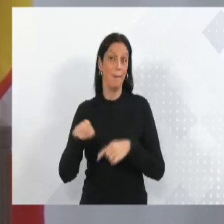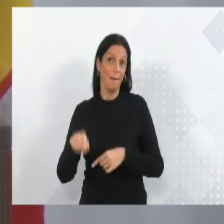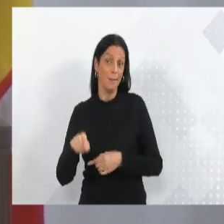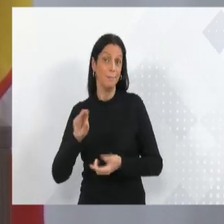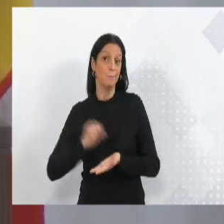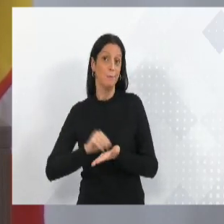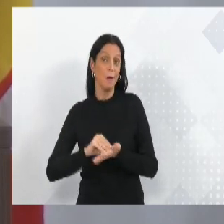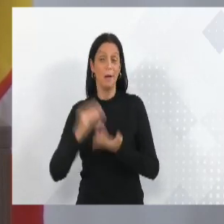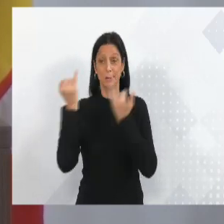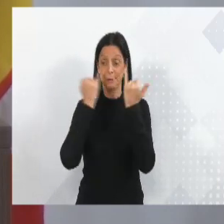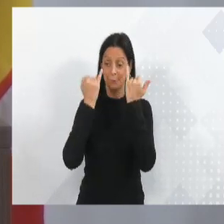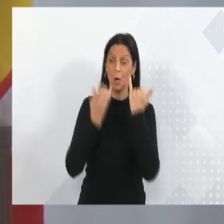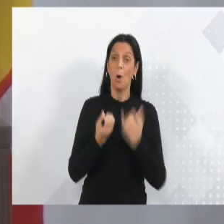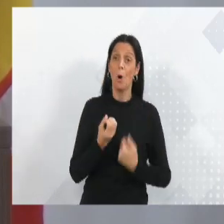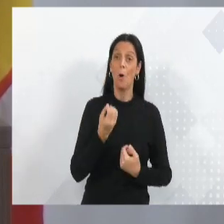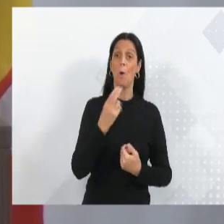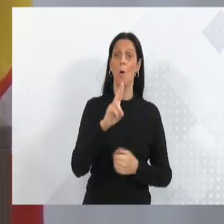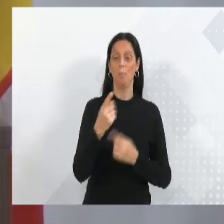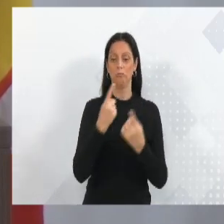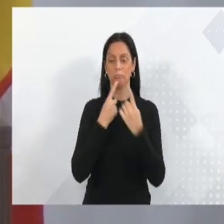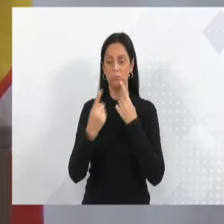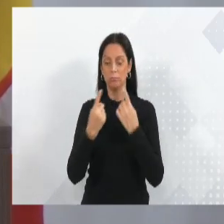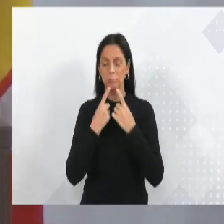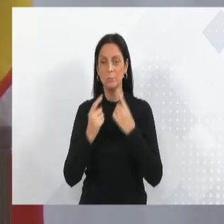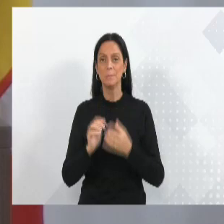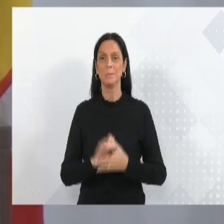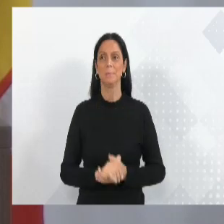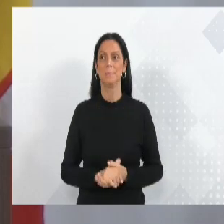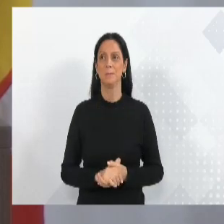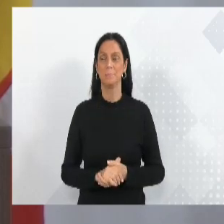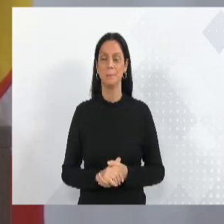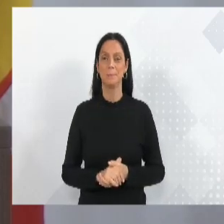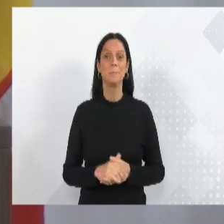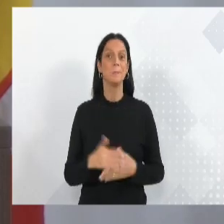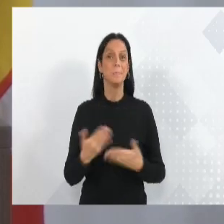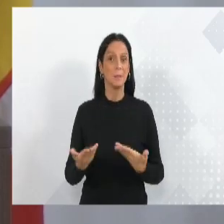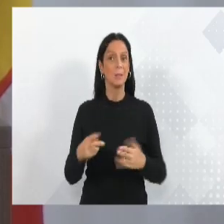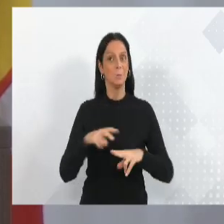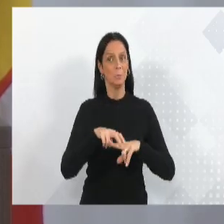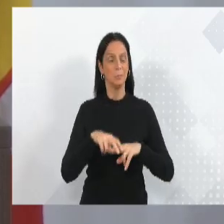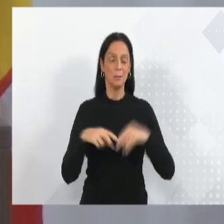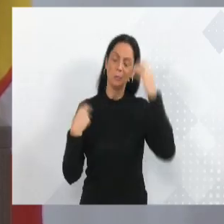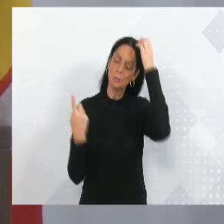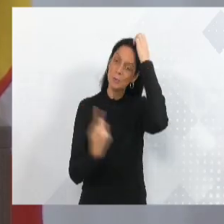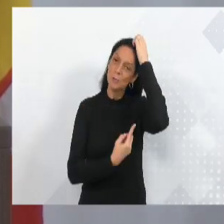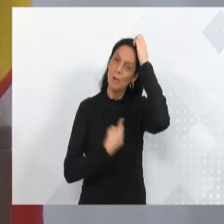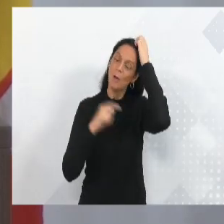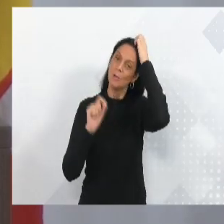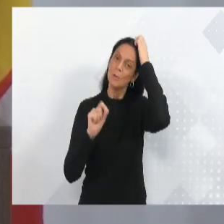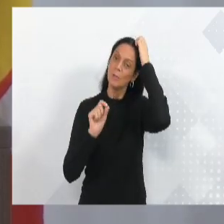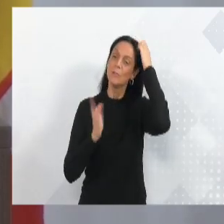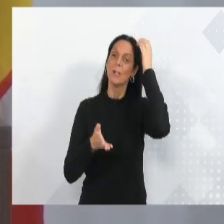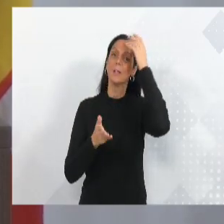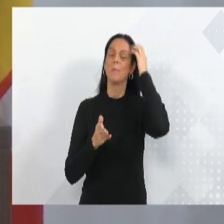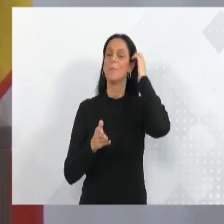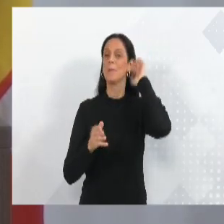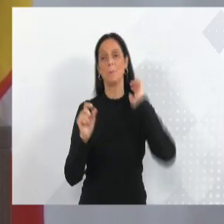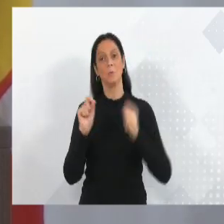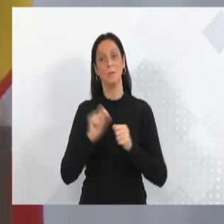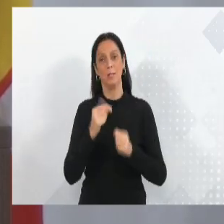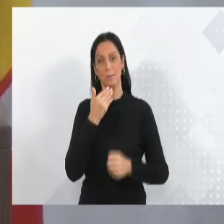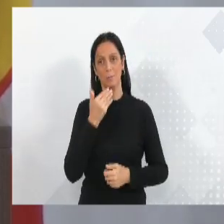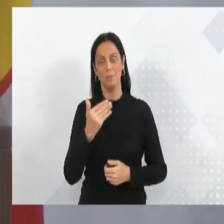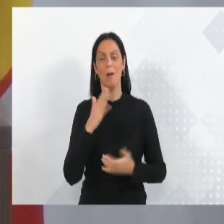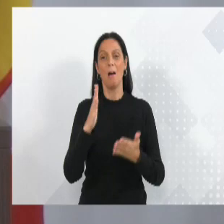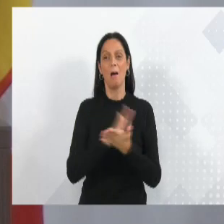ou diálogo e dentro dessa dessa linha nós temos aí Feito alguns pedidos e as apps estão